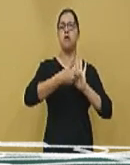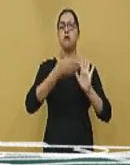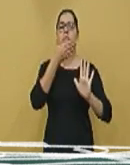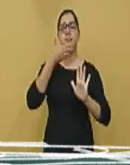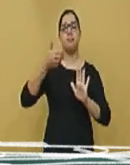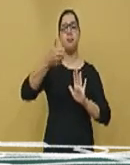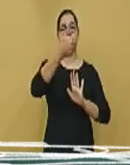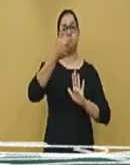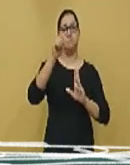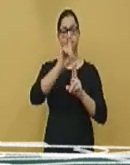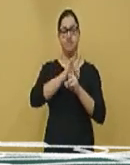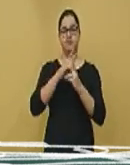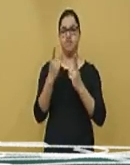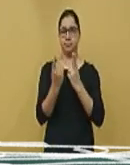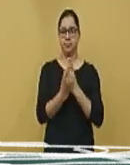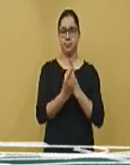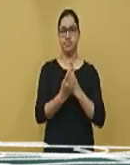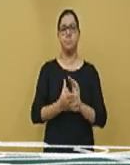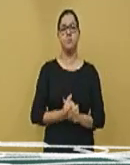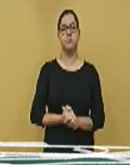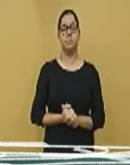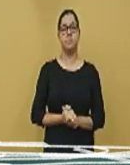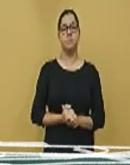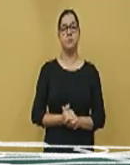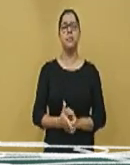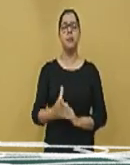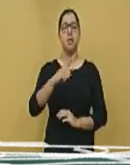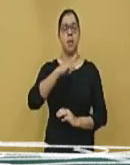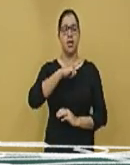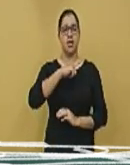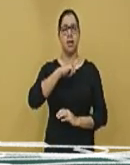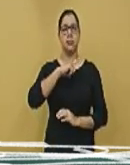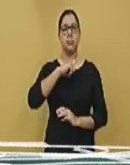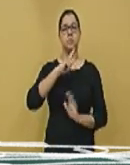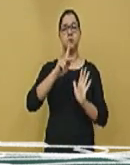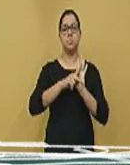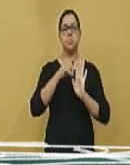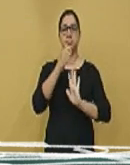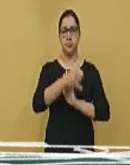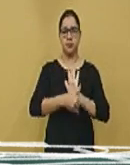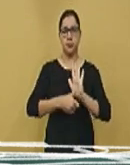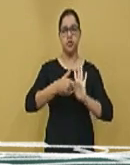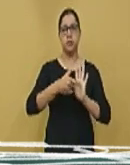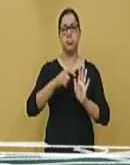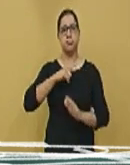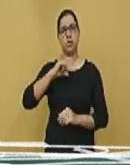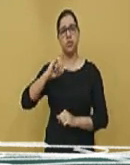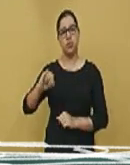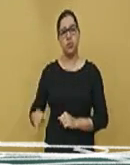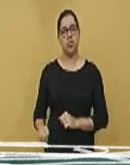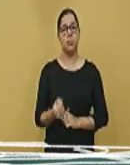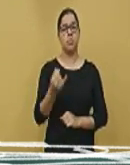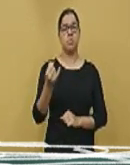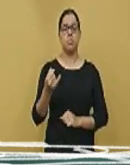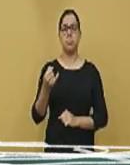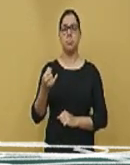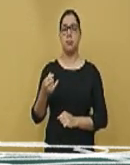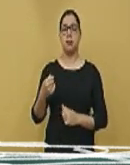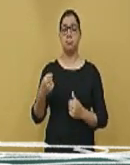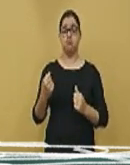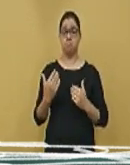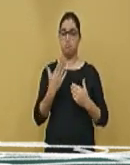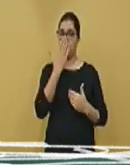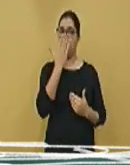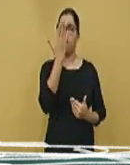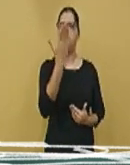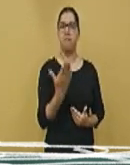universidade. Existe um projeto que já teve a oportunidade de estar à frente da universidade por